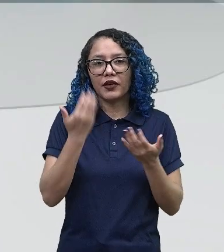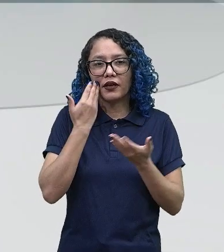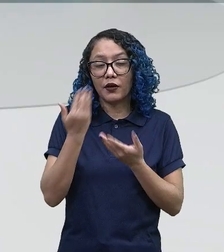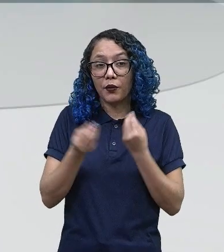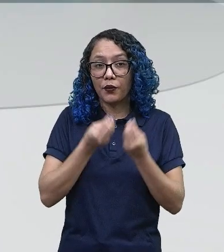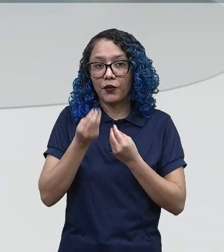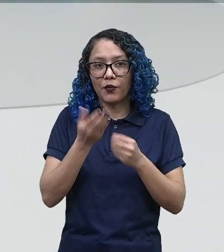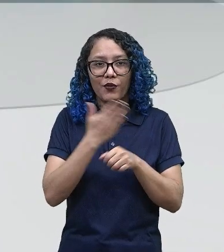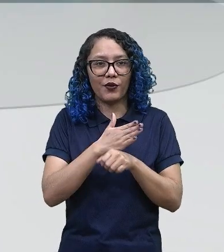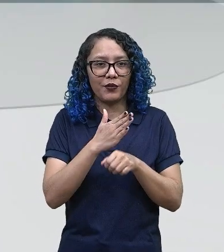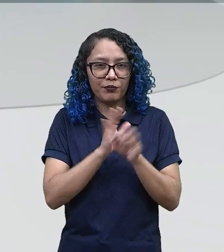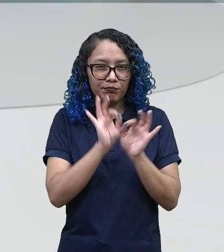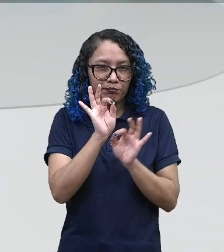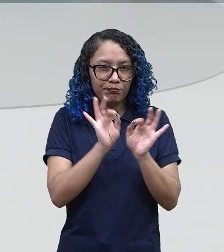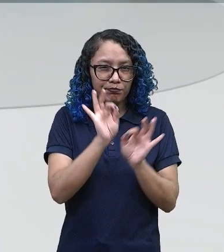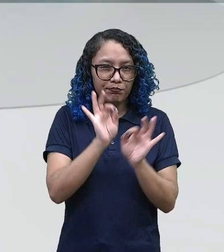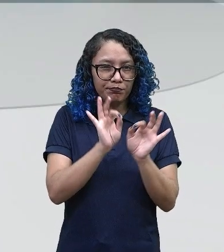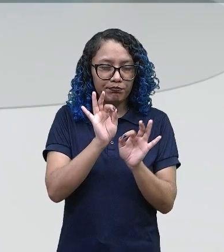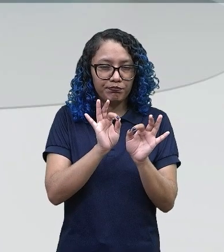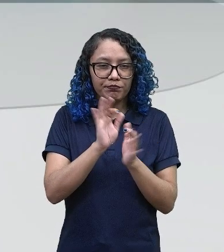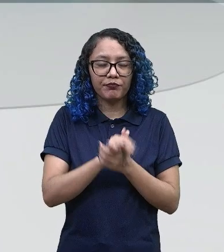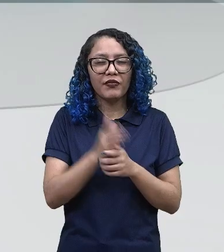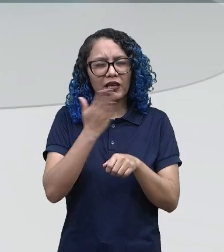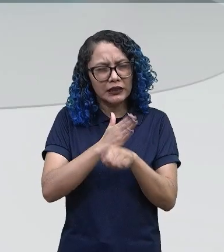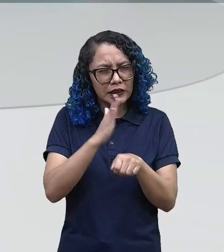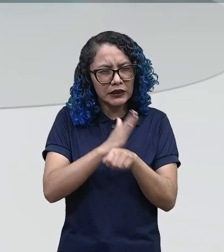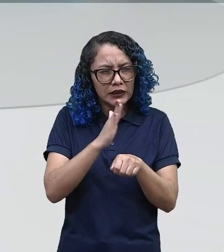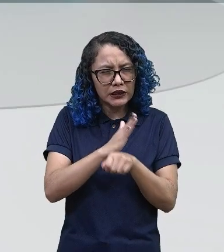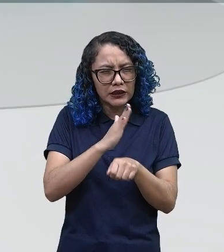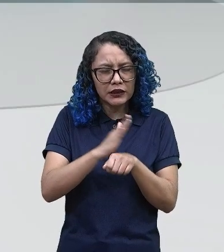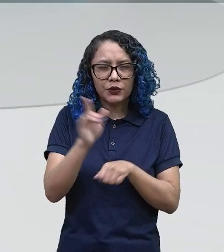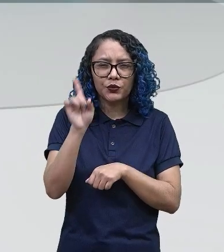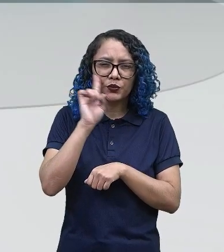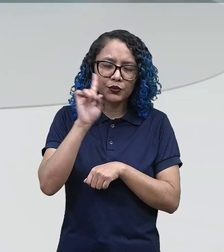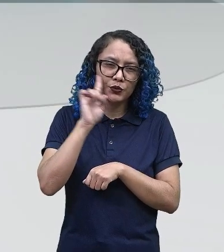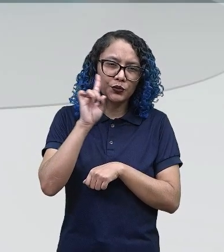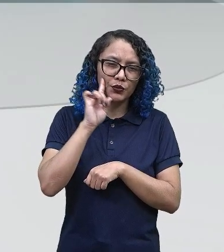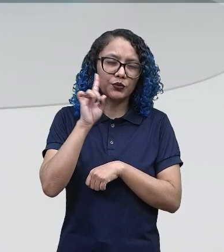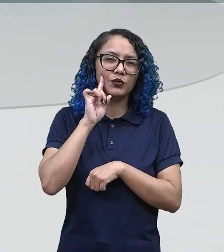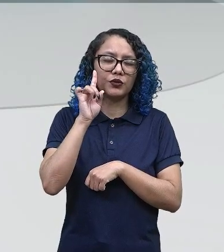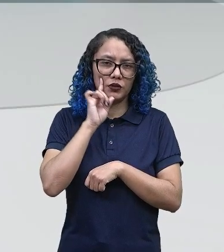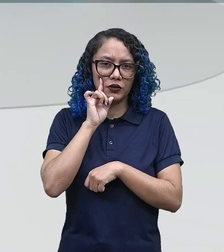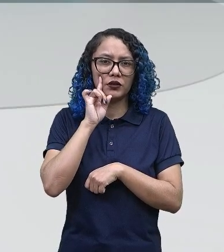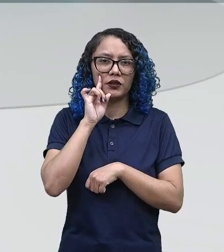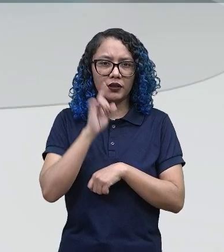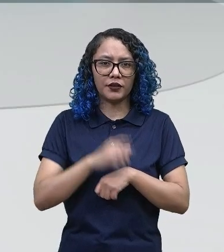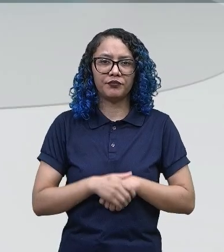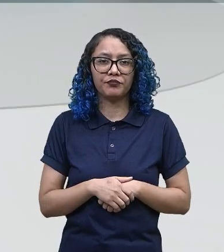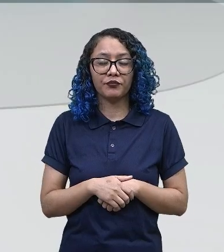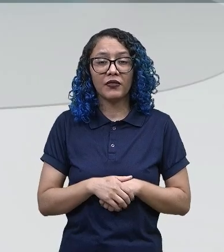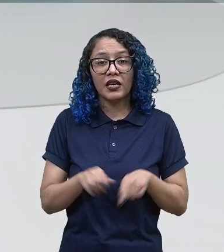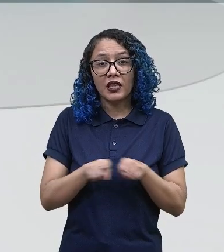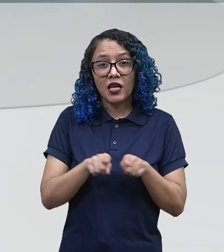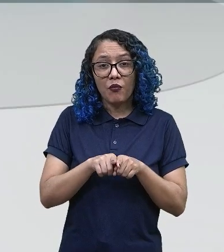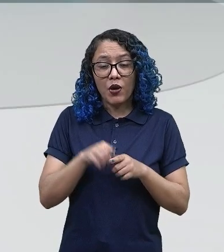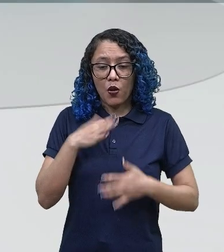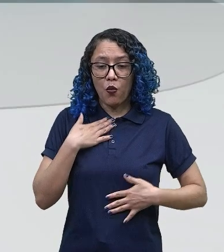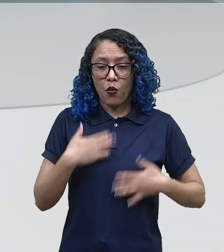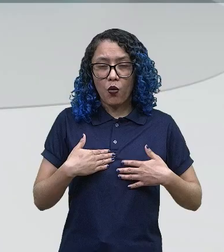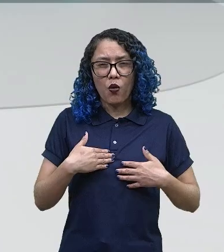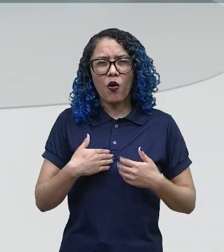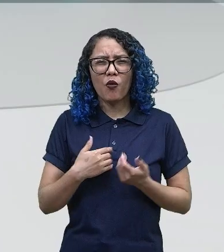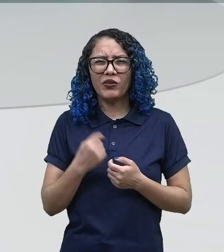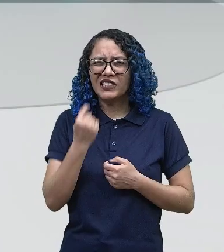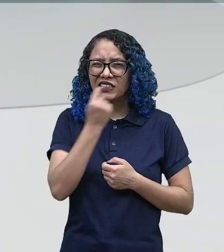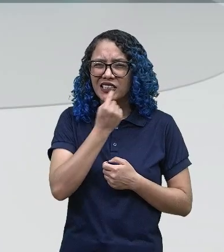esta luta, né? Os lutadores, eles treinam ali todos os dias, eles arranham os seus corpos com dentes de